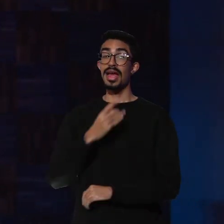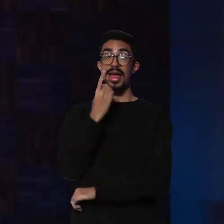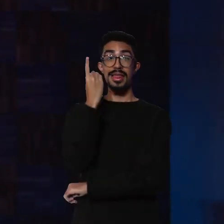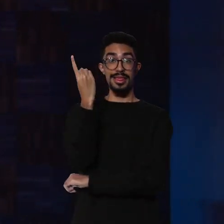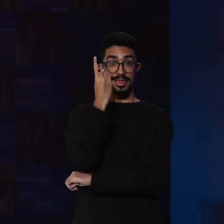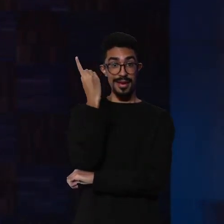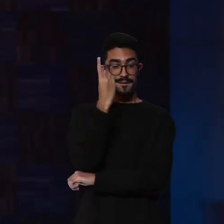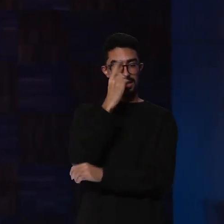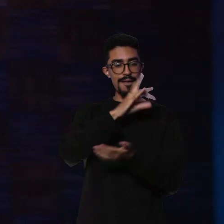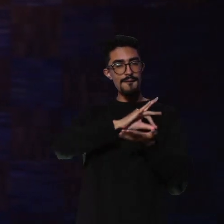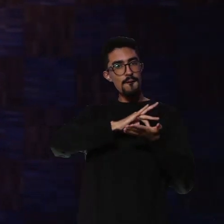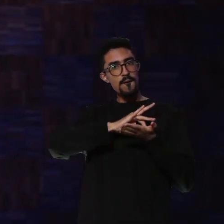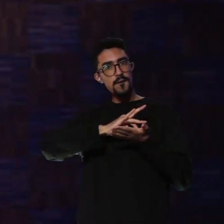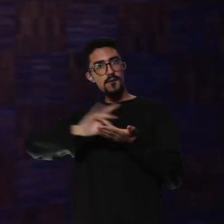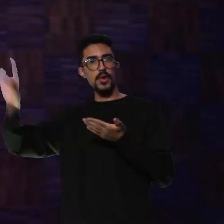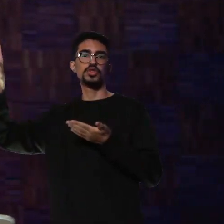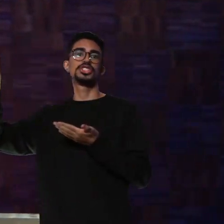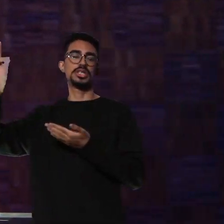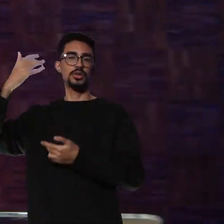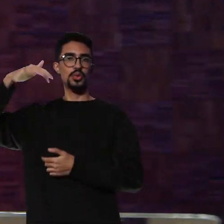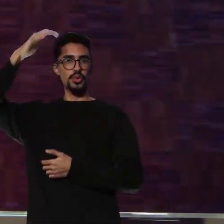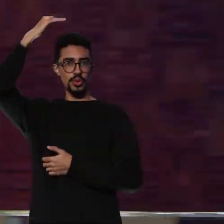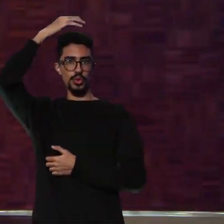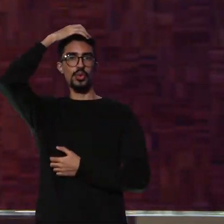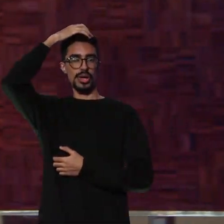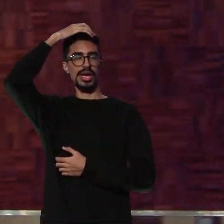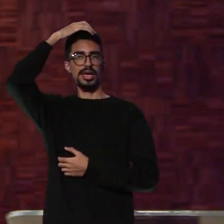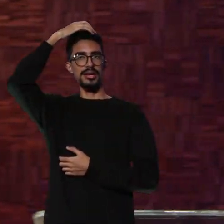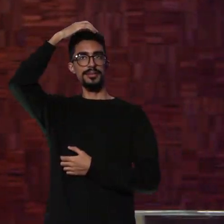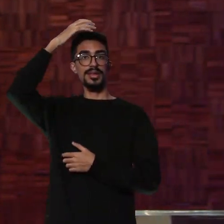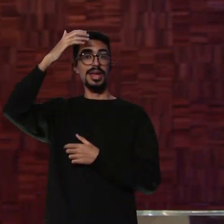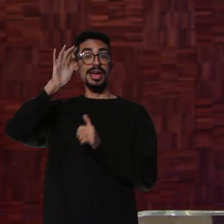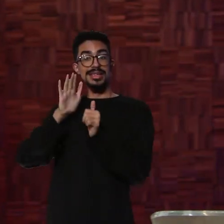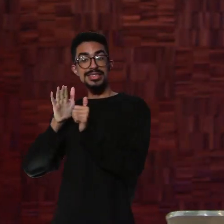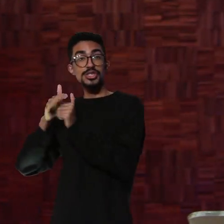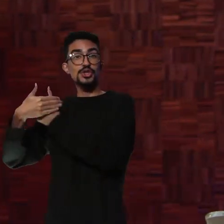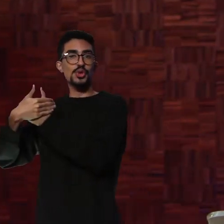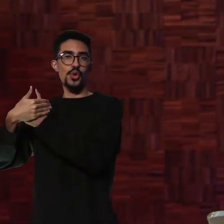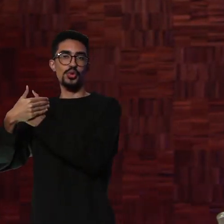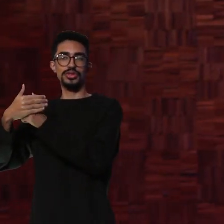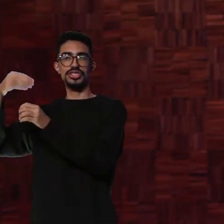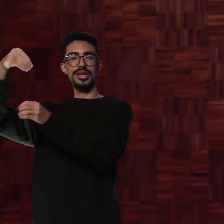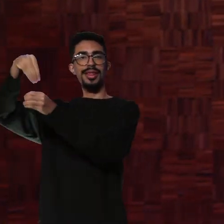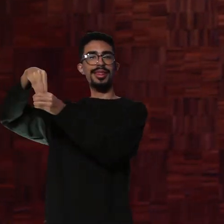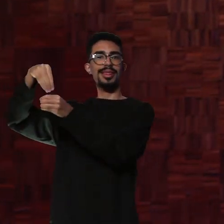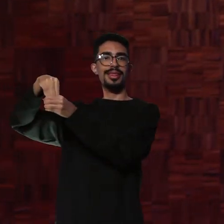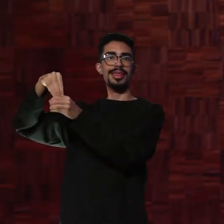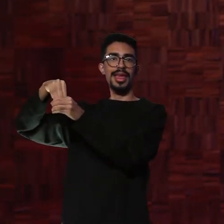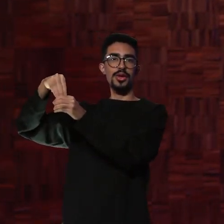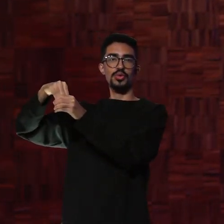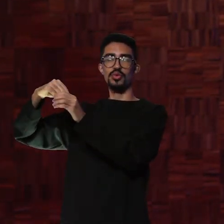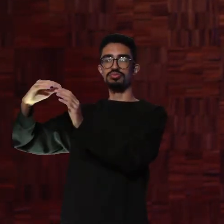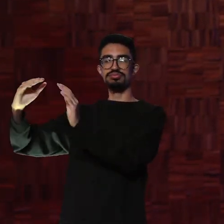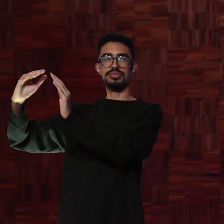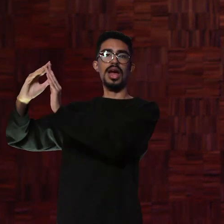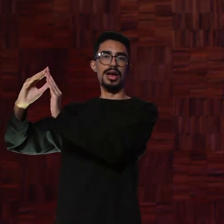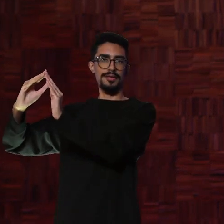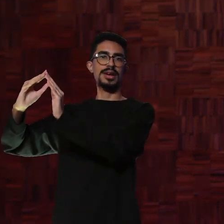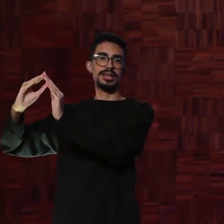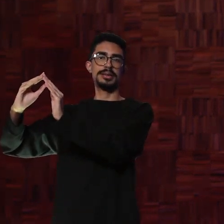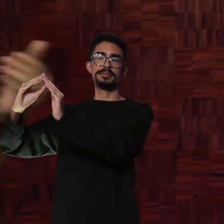de Saul, ele se esconde dentro da caverna, juntamente com vários dos seus soldados que ele havia levantado no tempo dessa